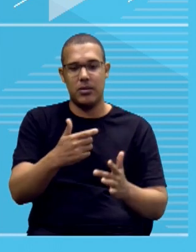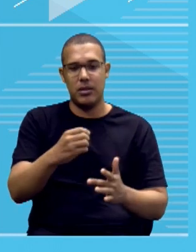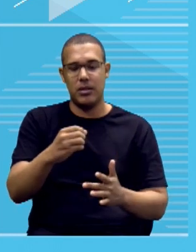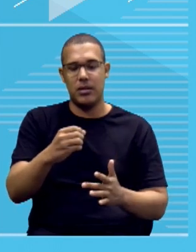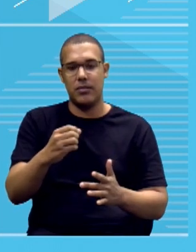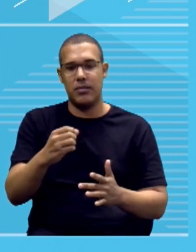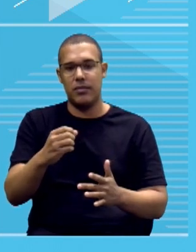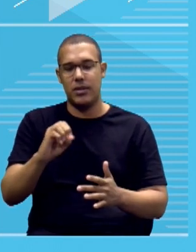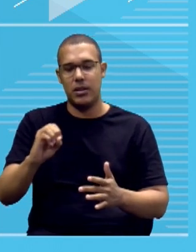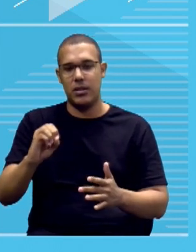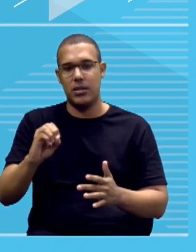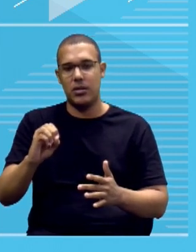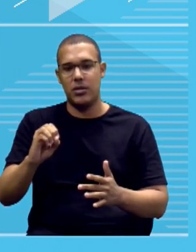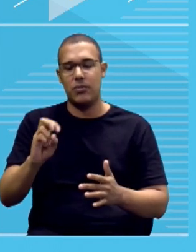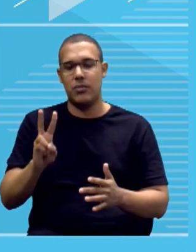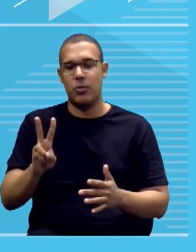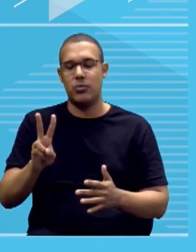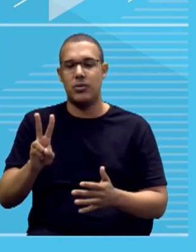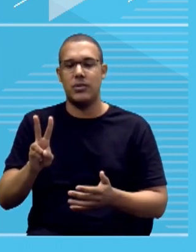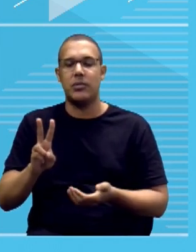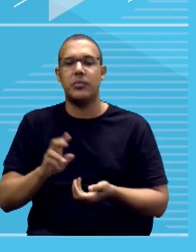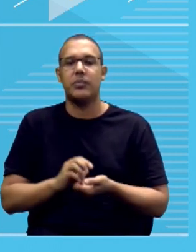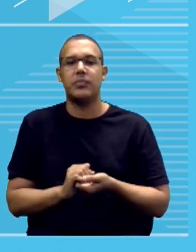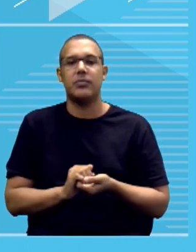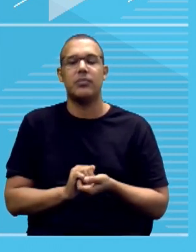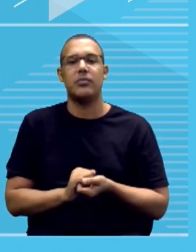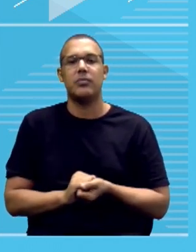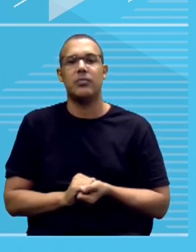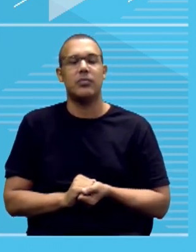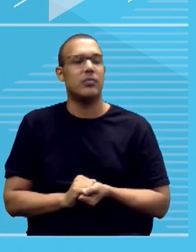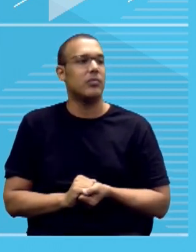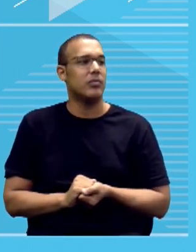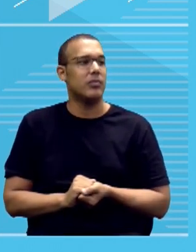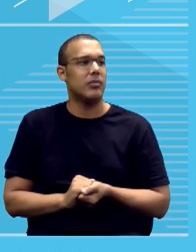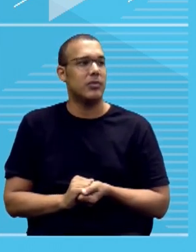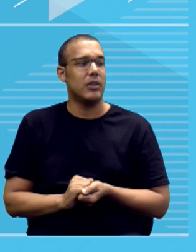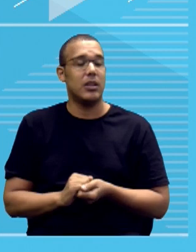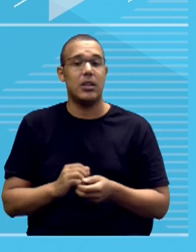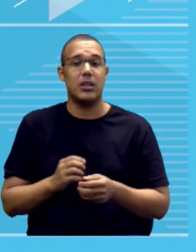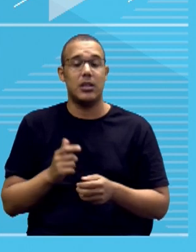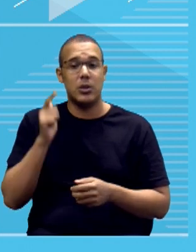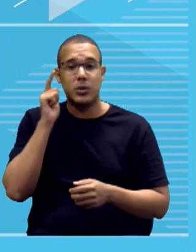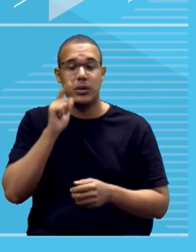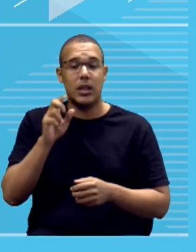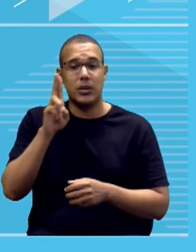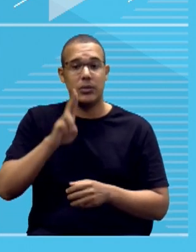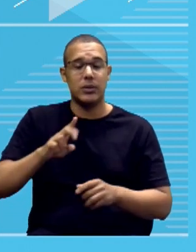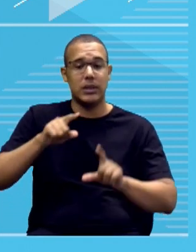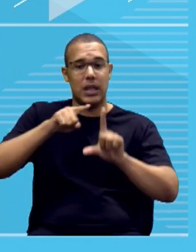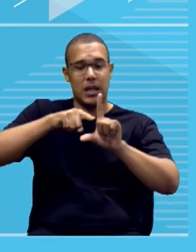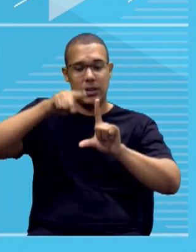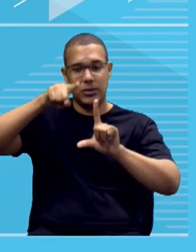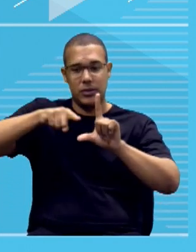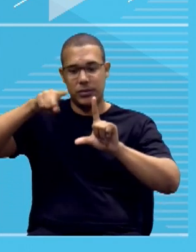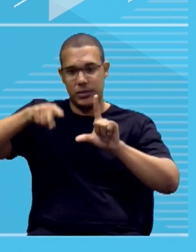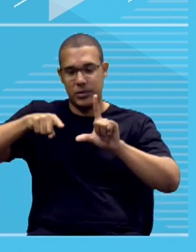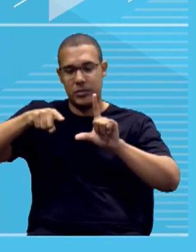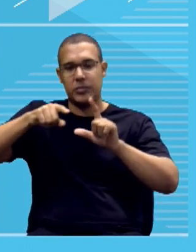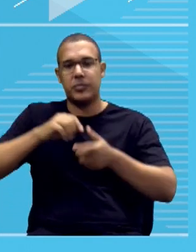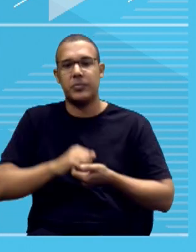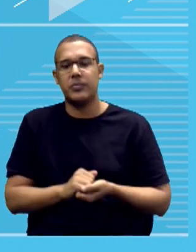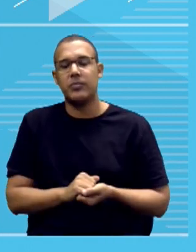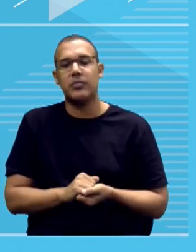volts, ok? E a gente consegue aplicar isso a um gráfico. Tudo na física a gente quer botar dentro de um gráfico